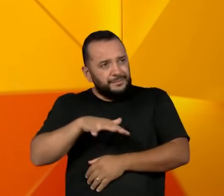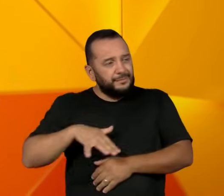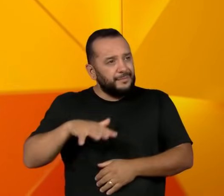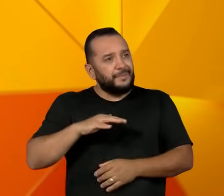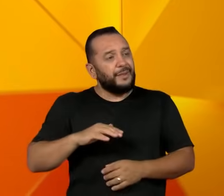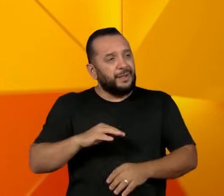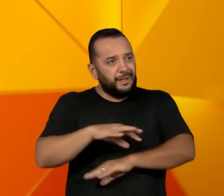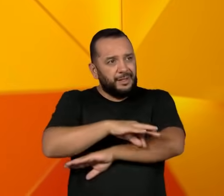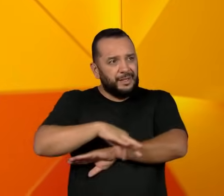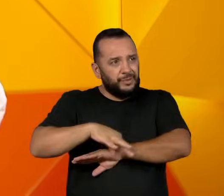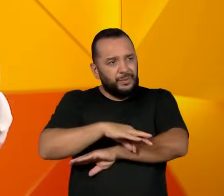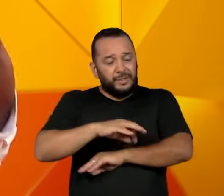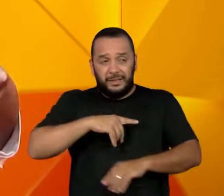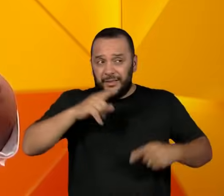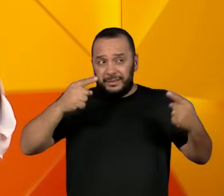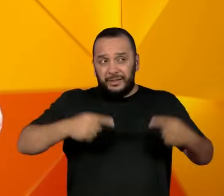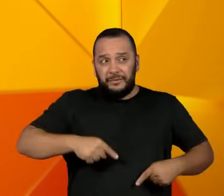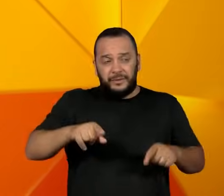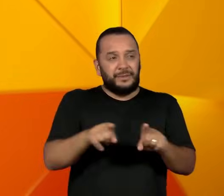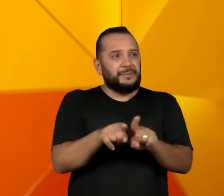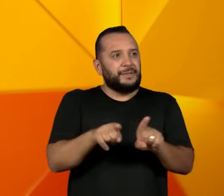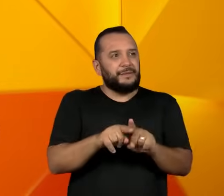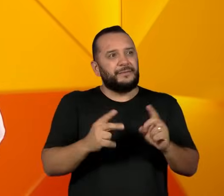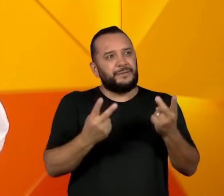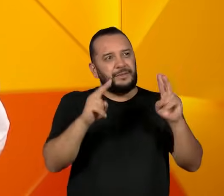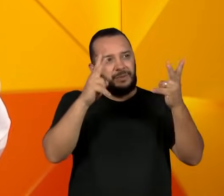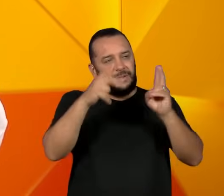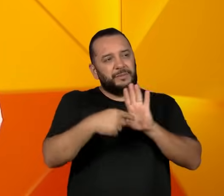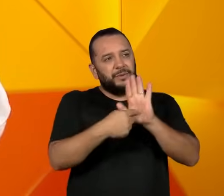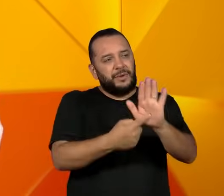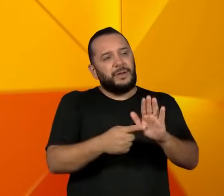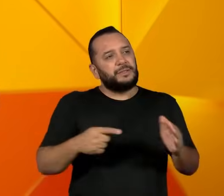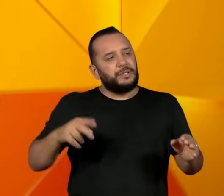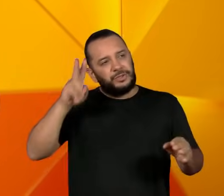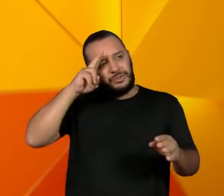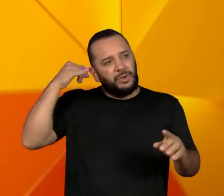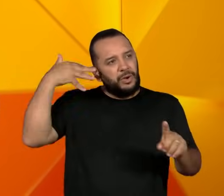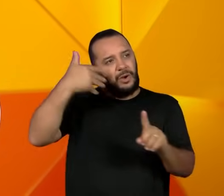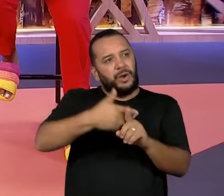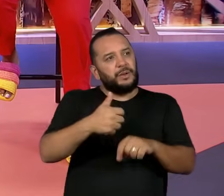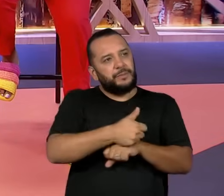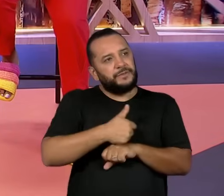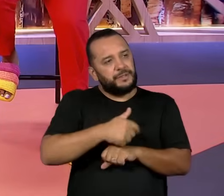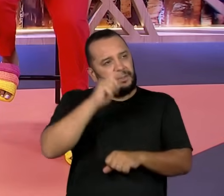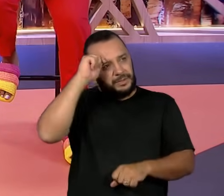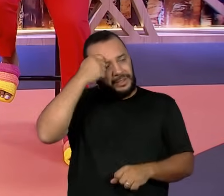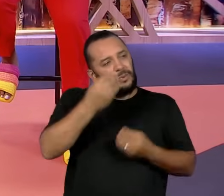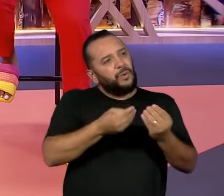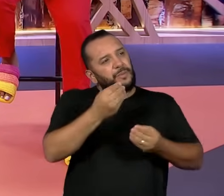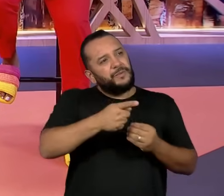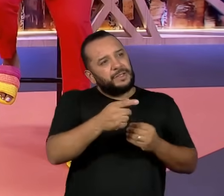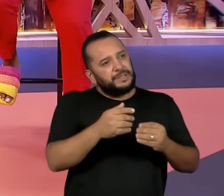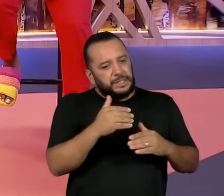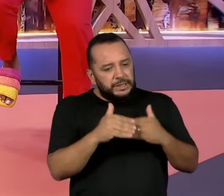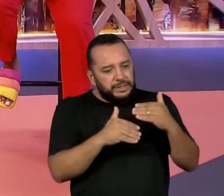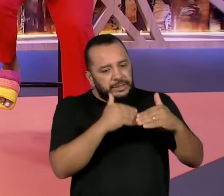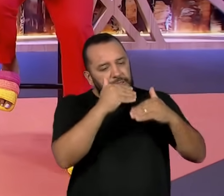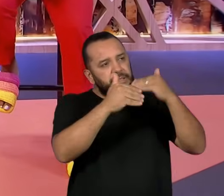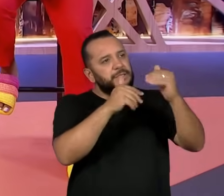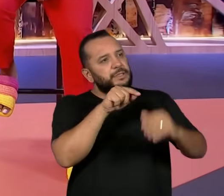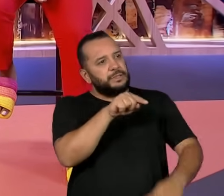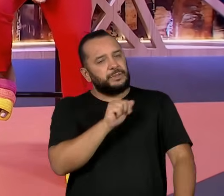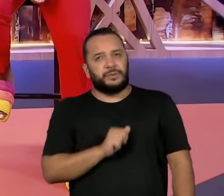existem vitórias que envolvem aí a trajetória de um profissional negro. Como é que você constrói isso? Então, Cris, dentro do